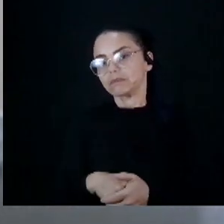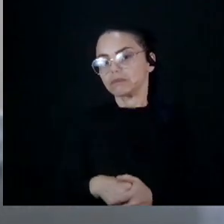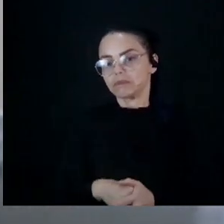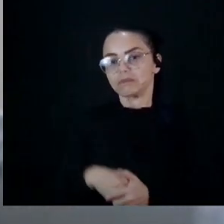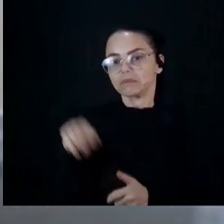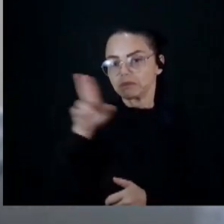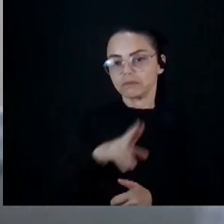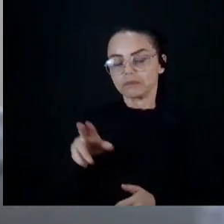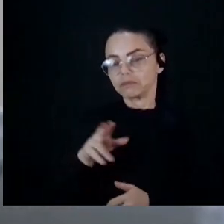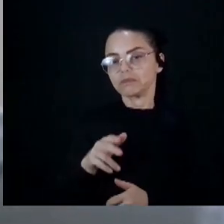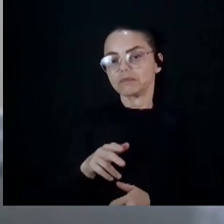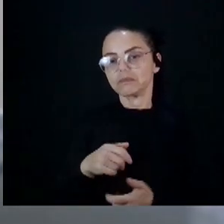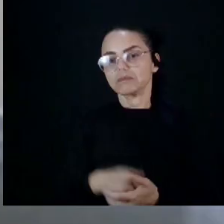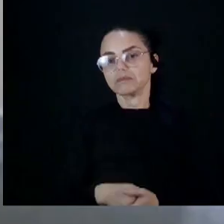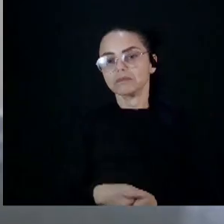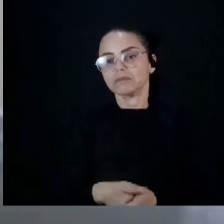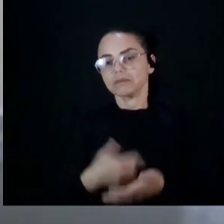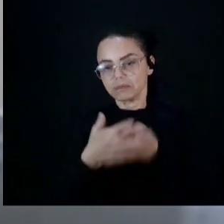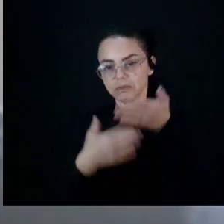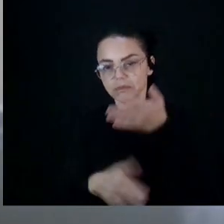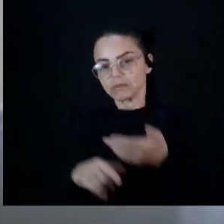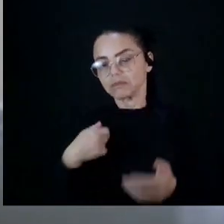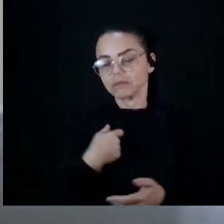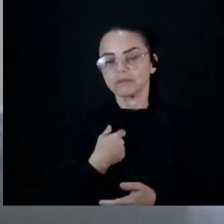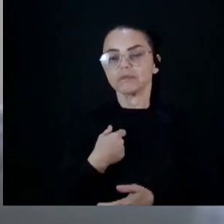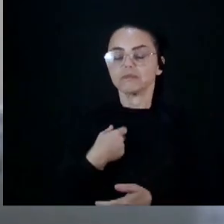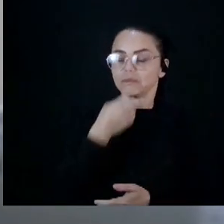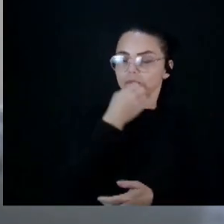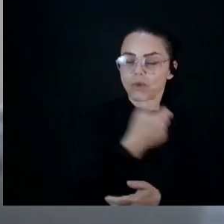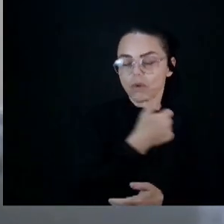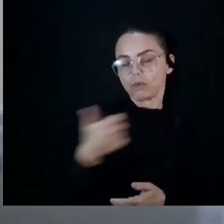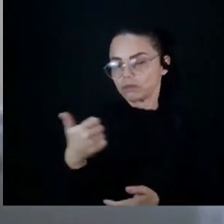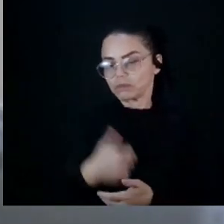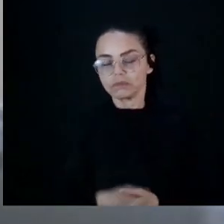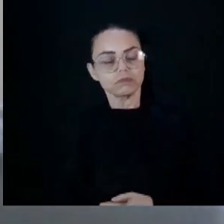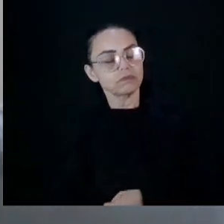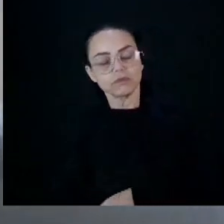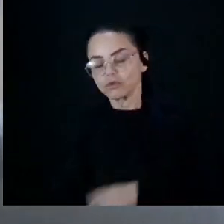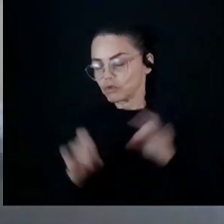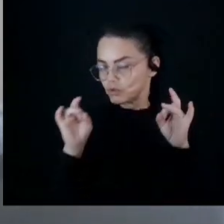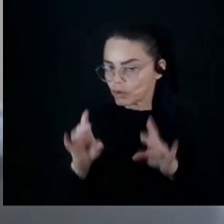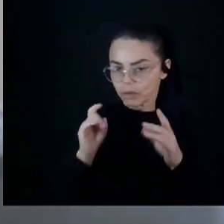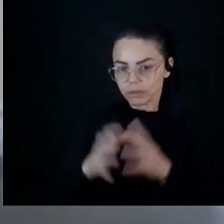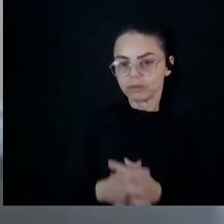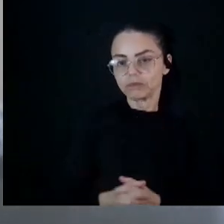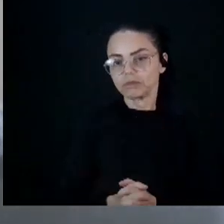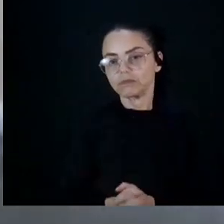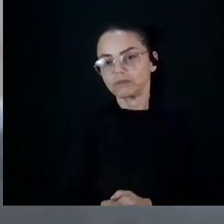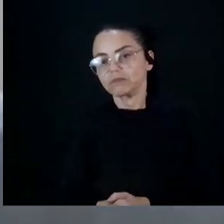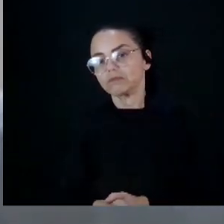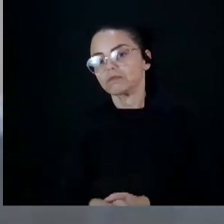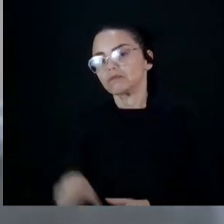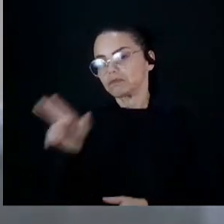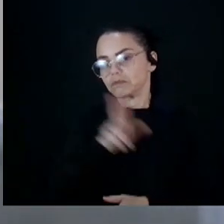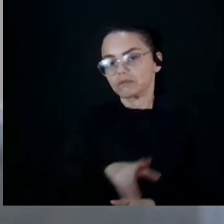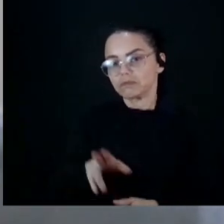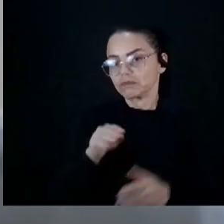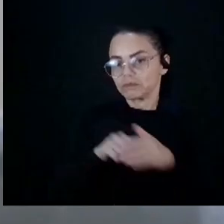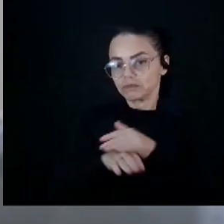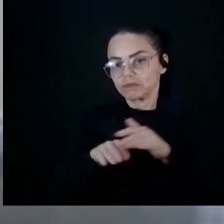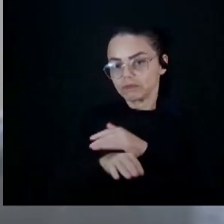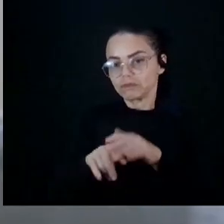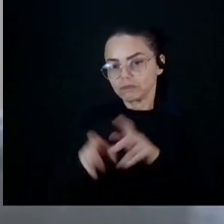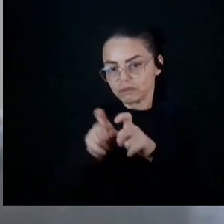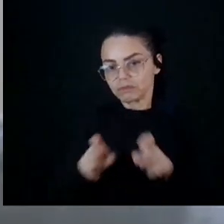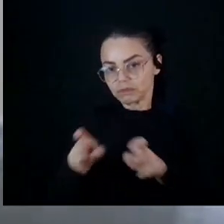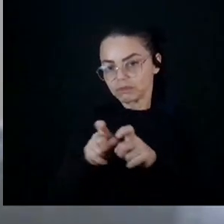validar com uma listinha se você está na lista ou não está, e está tudo bem. Agora, se esses dados forem armazenados para usarem